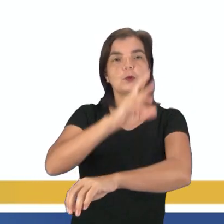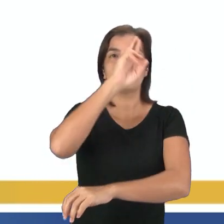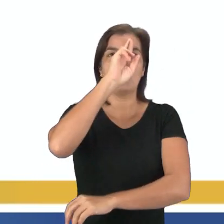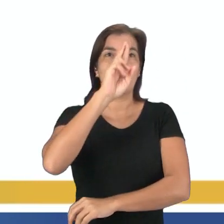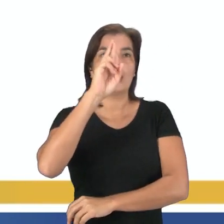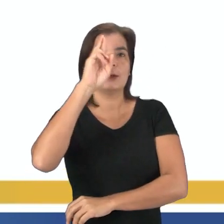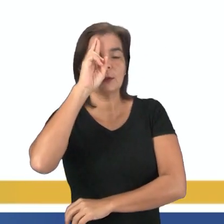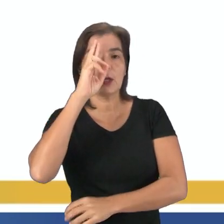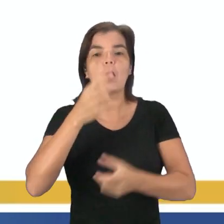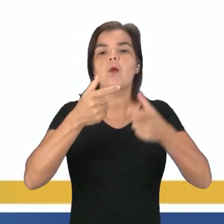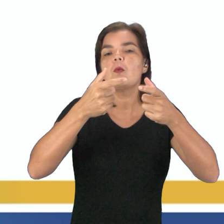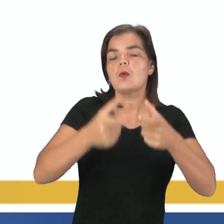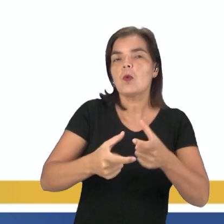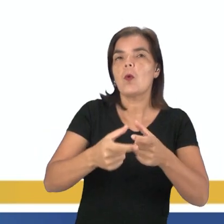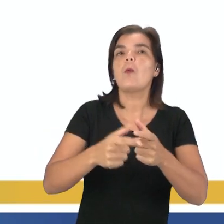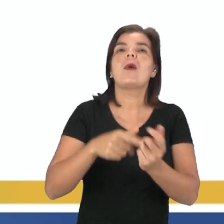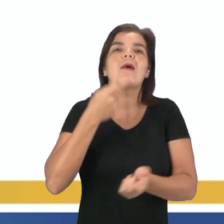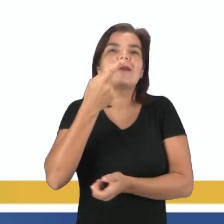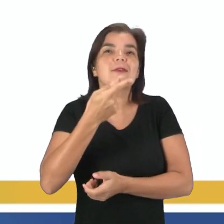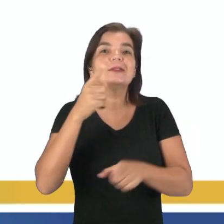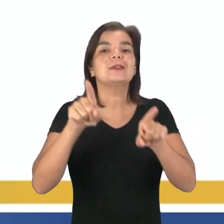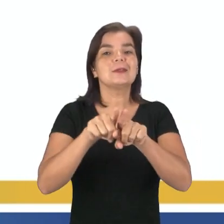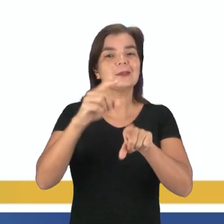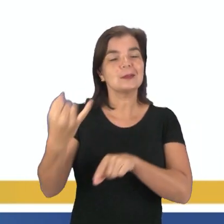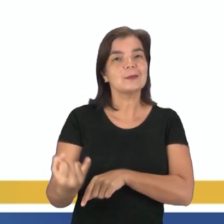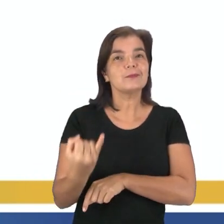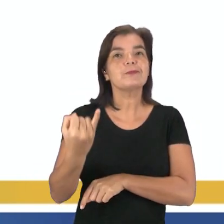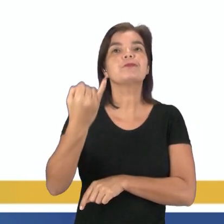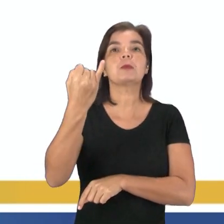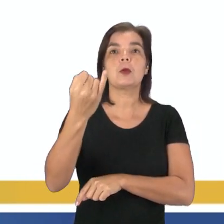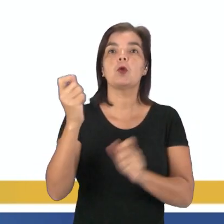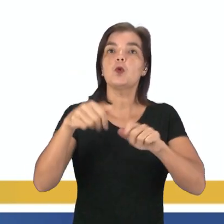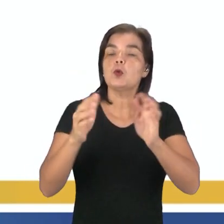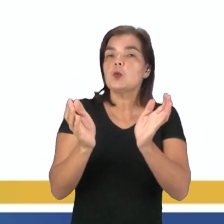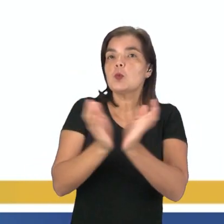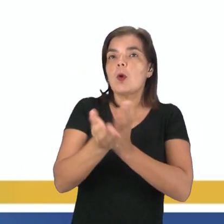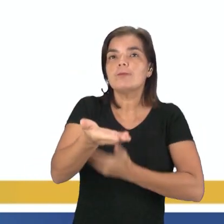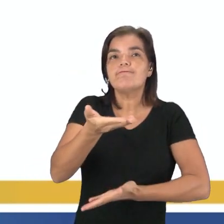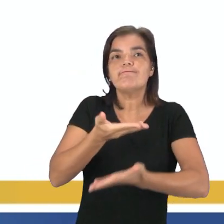a história, o local e o idioma, são importantes para que